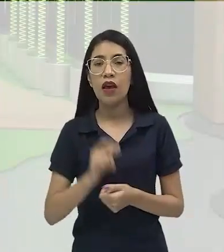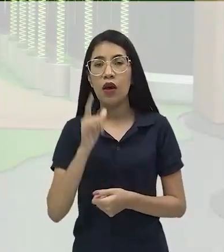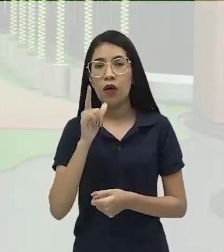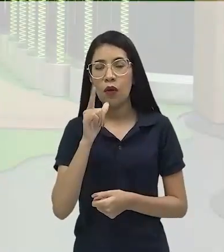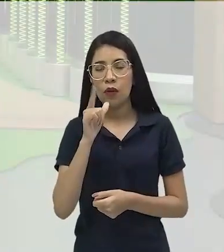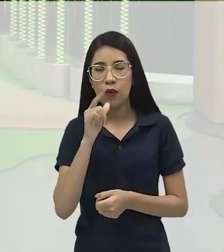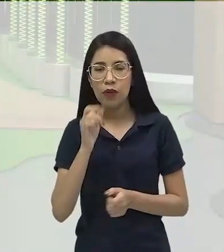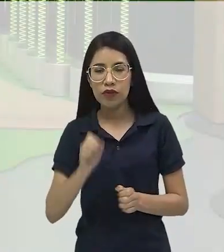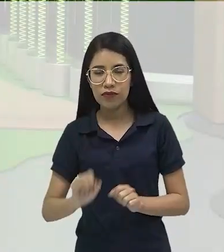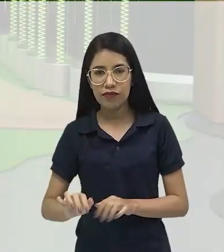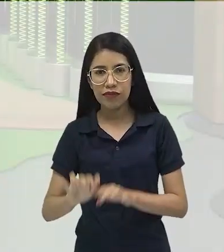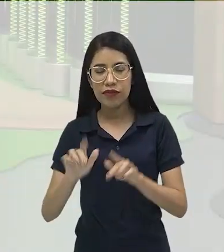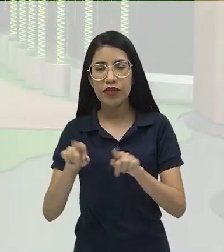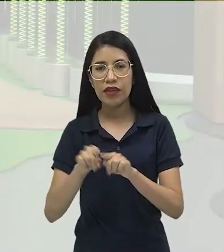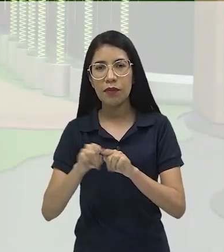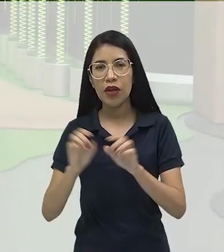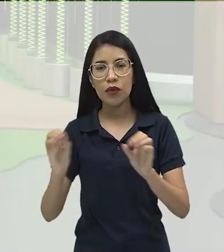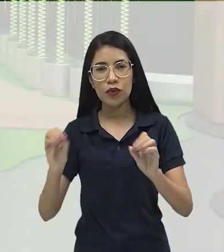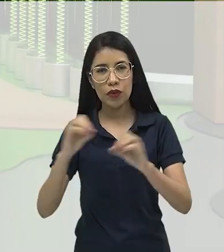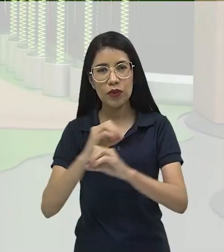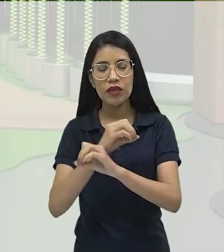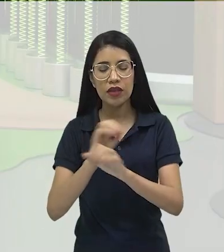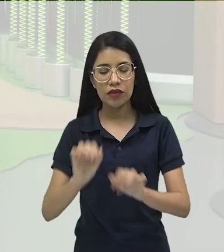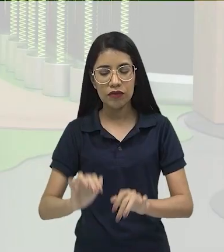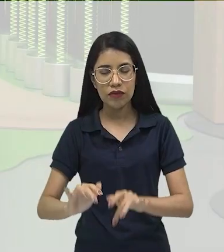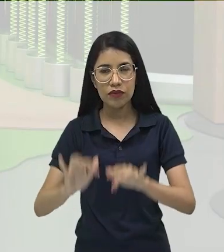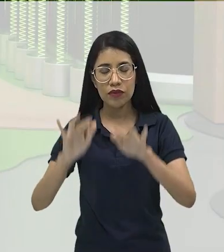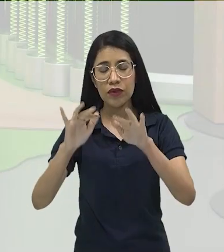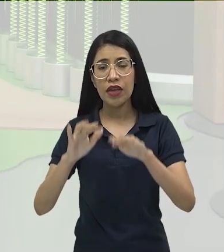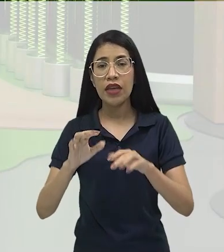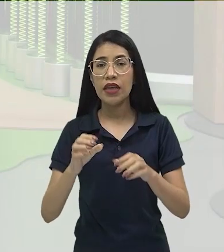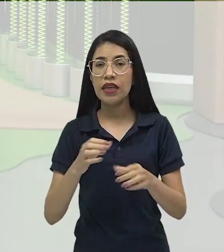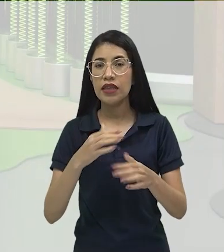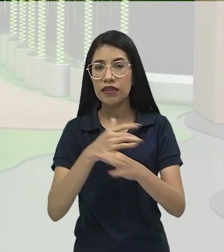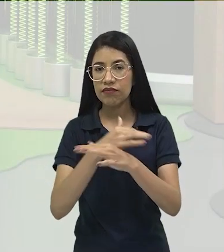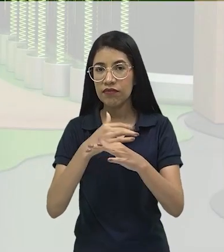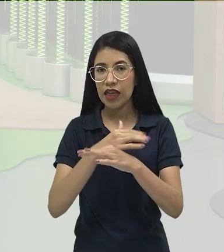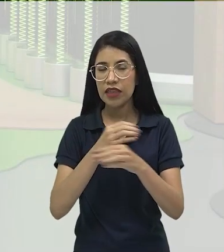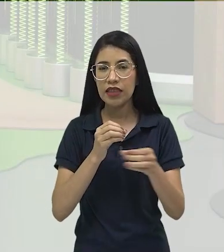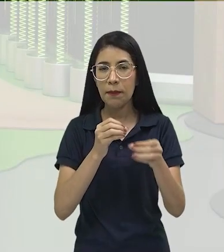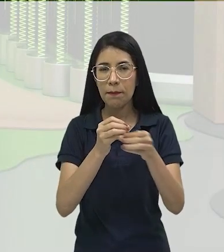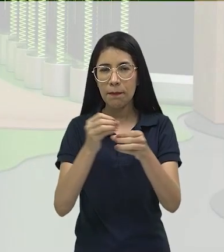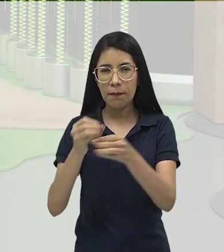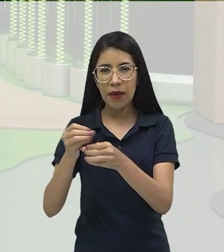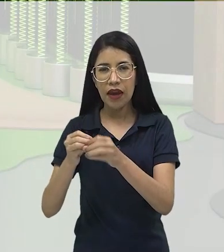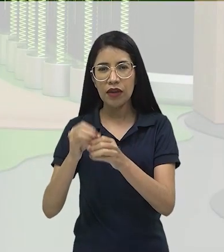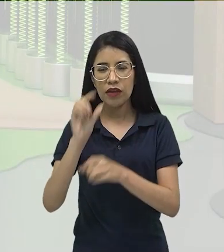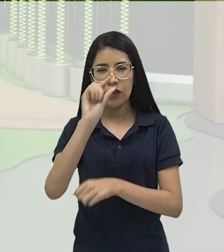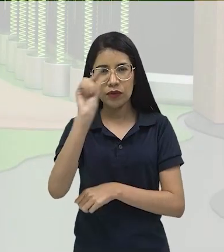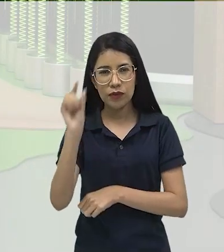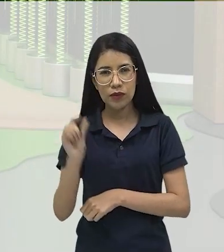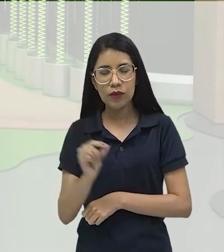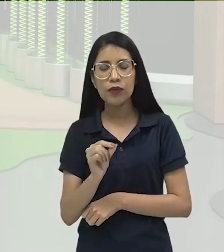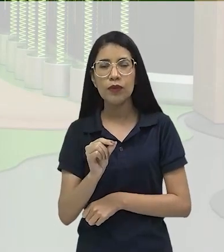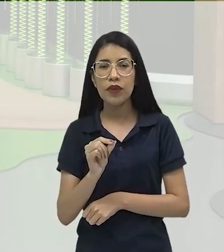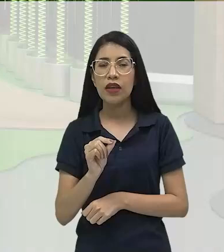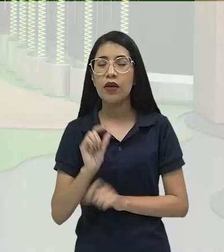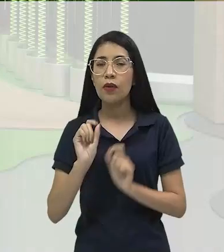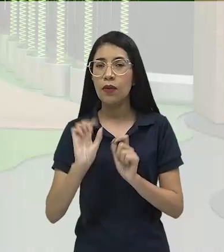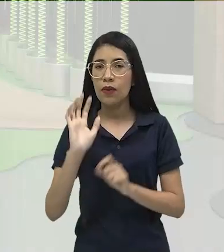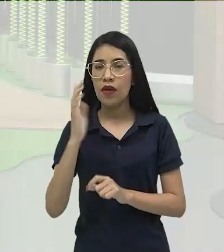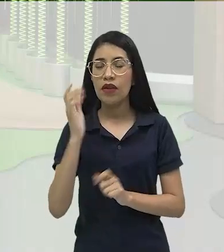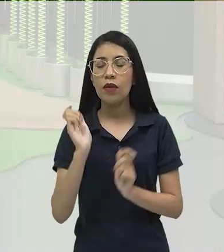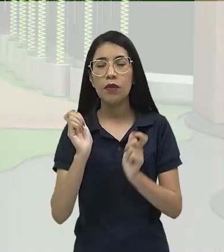dos oceanos e em cidades litorâneas, aquelas cidades que estão ali próximas aos oceanos,